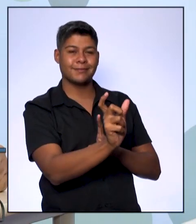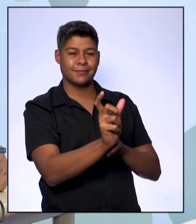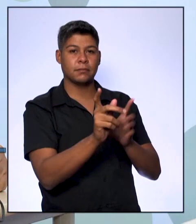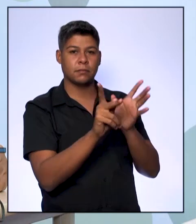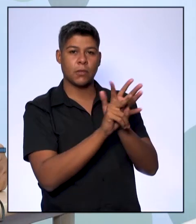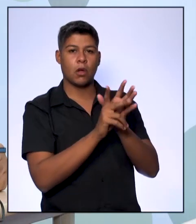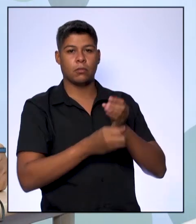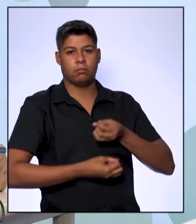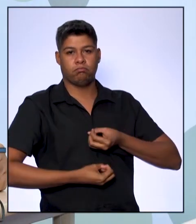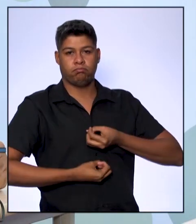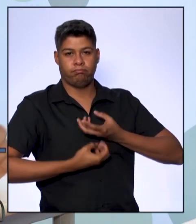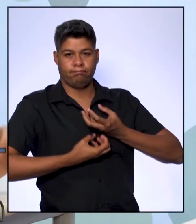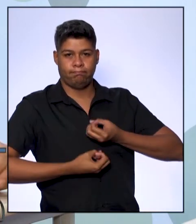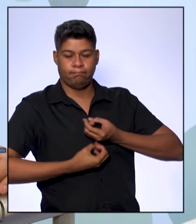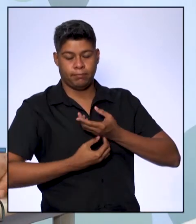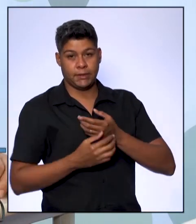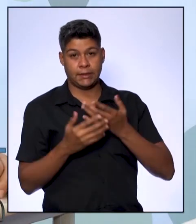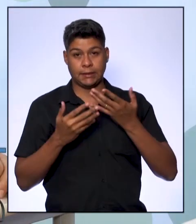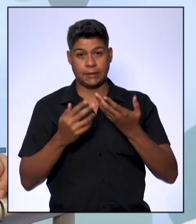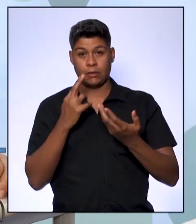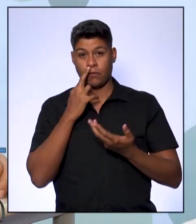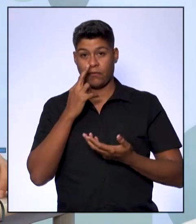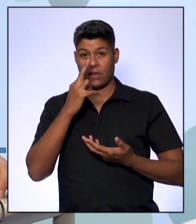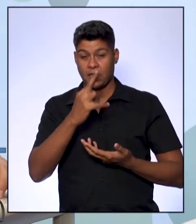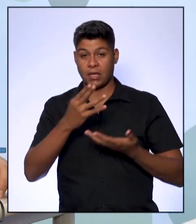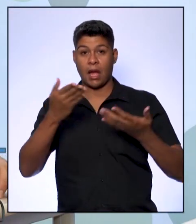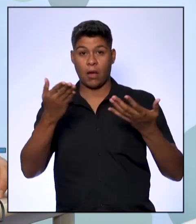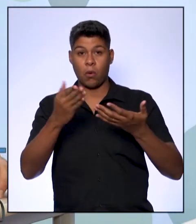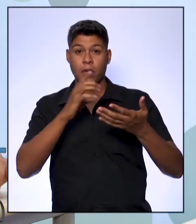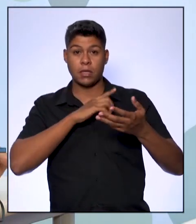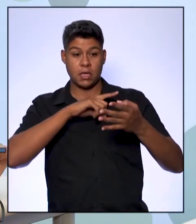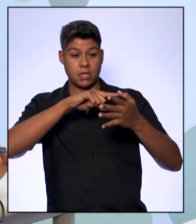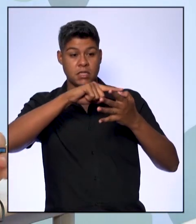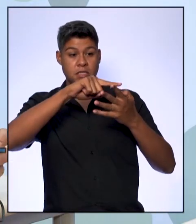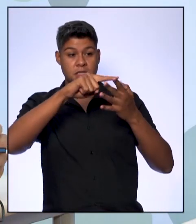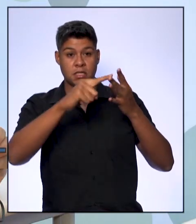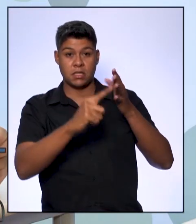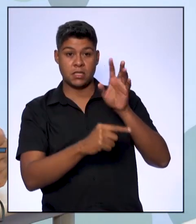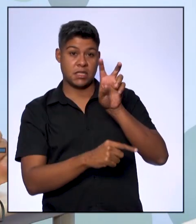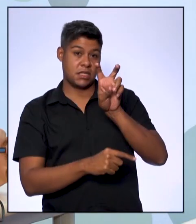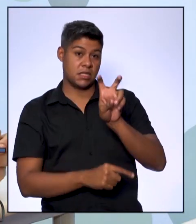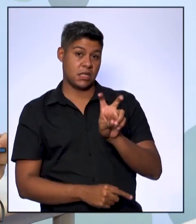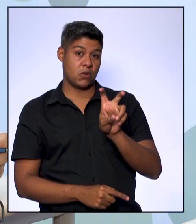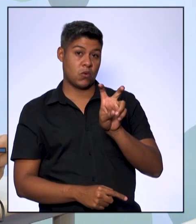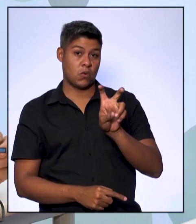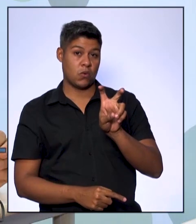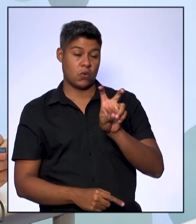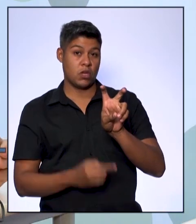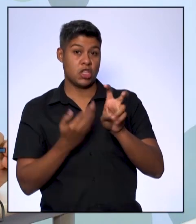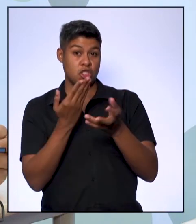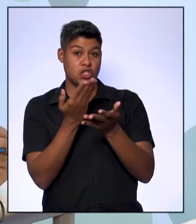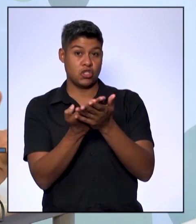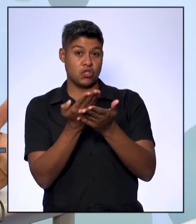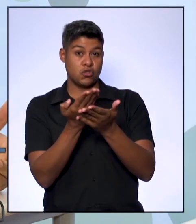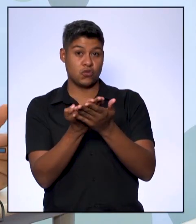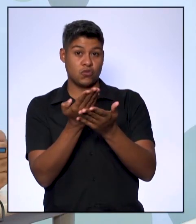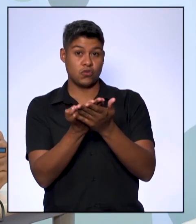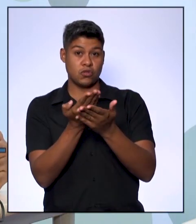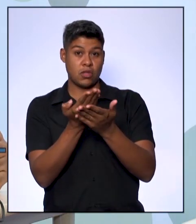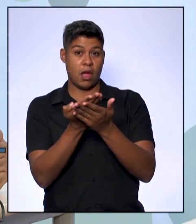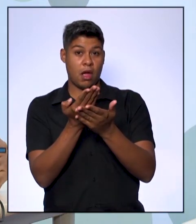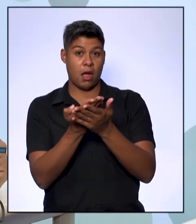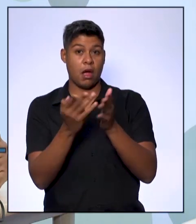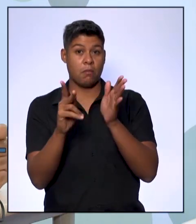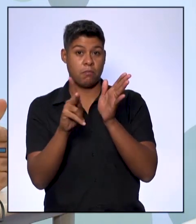expressividade tão vejam nós temos agora cinco expressões que vamos estudar né